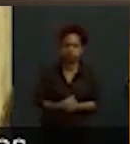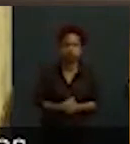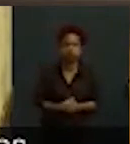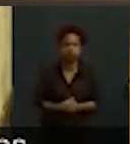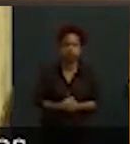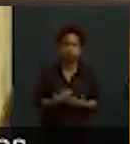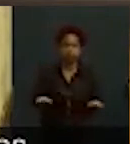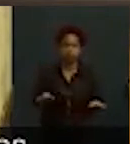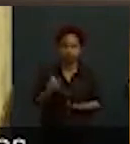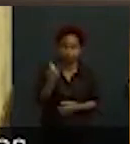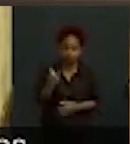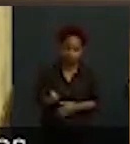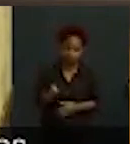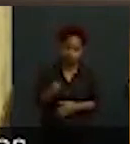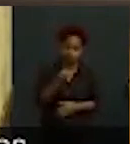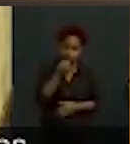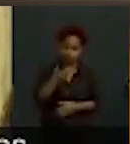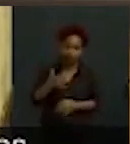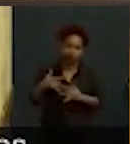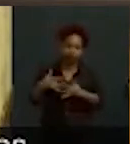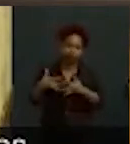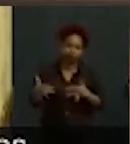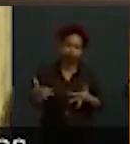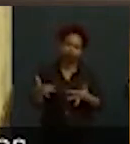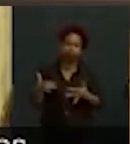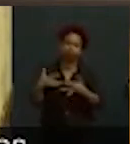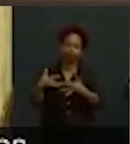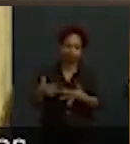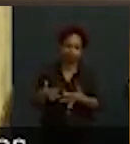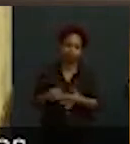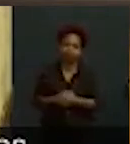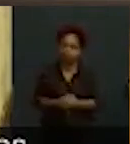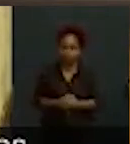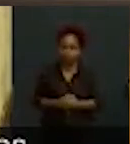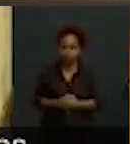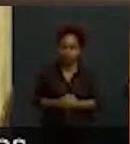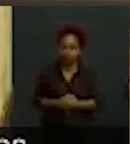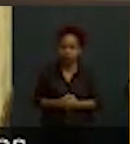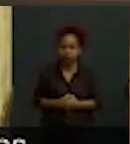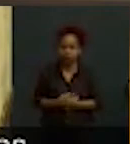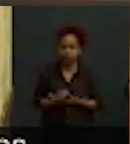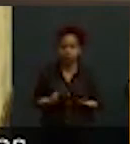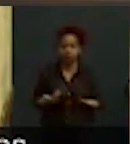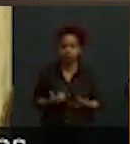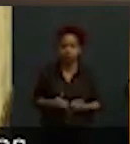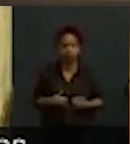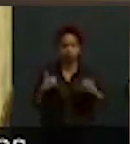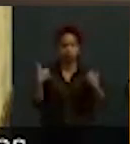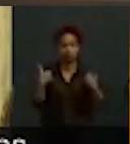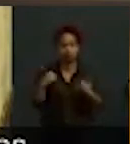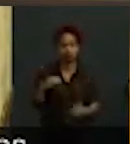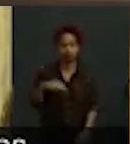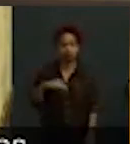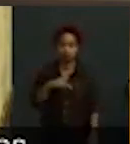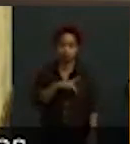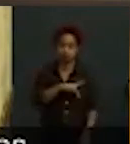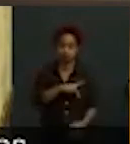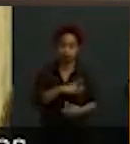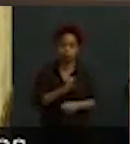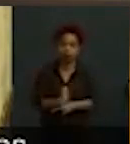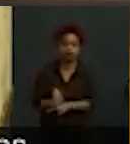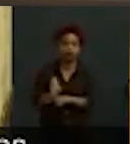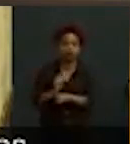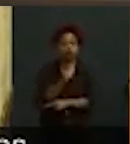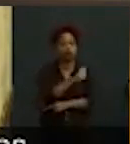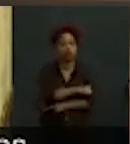Fica o seu exemplo de bondade e de generosidade. É com muita honra que o Ministério Público do Estado